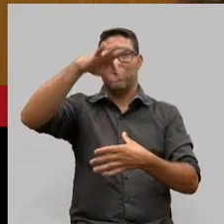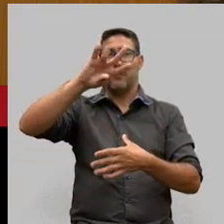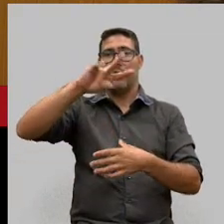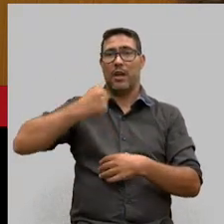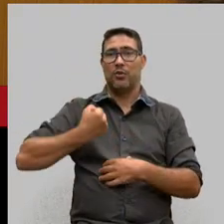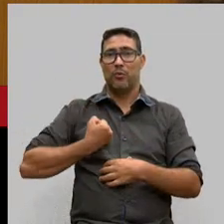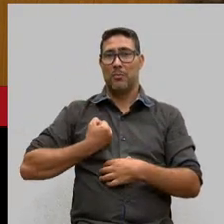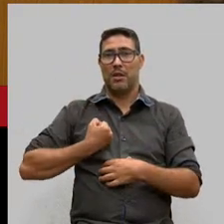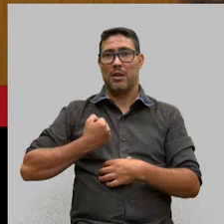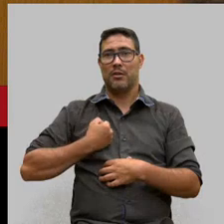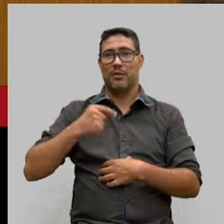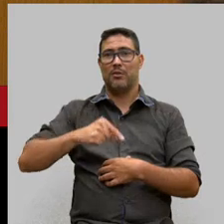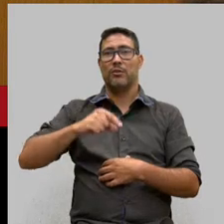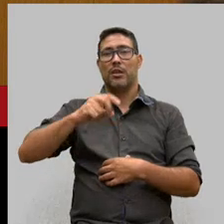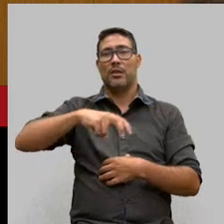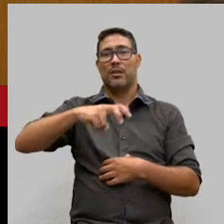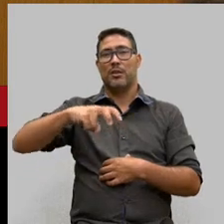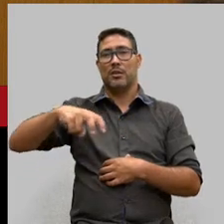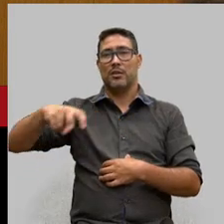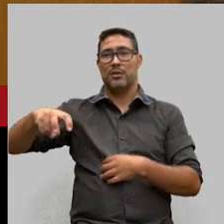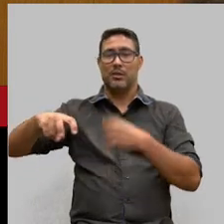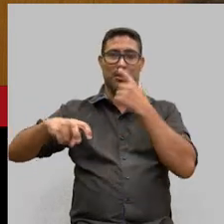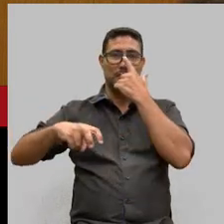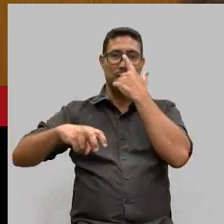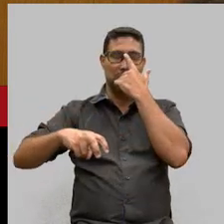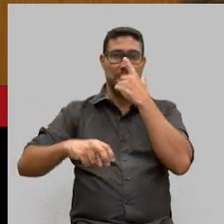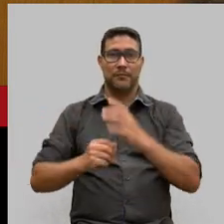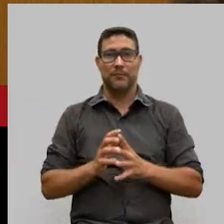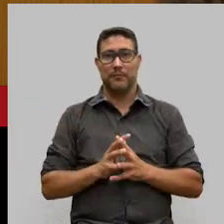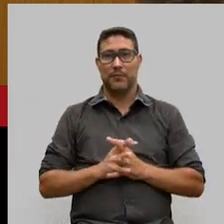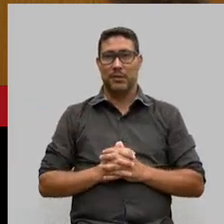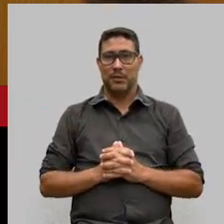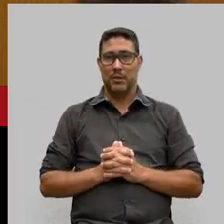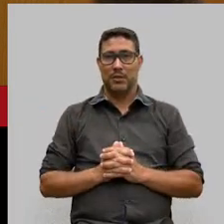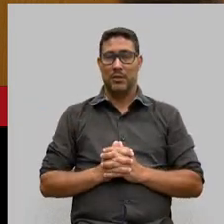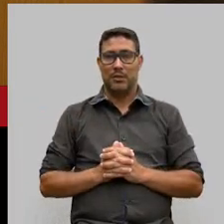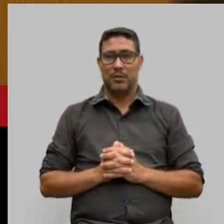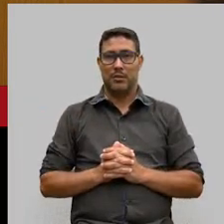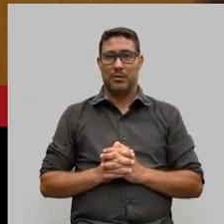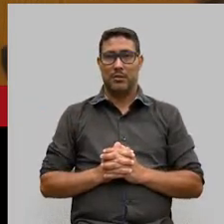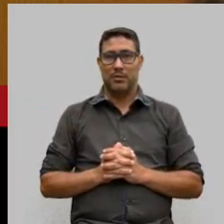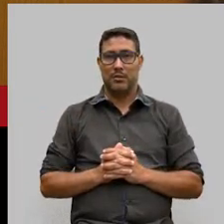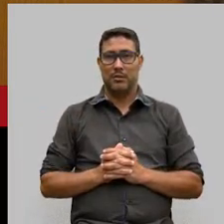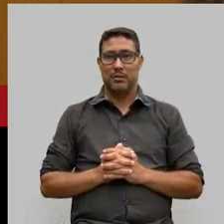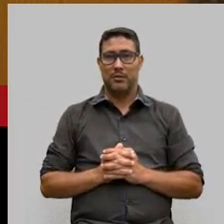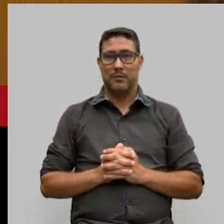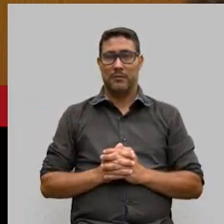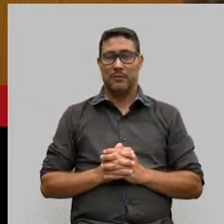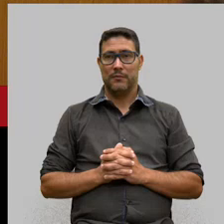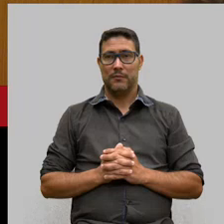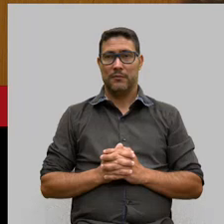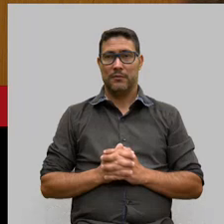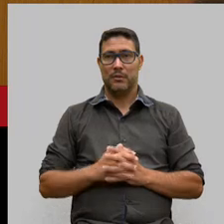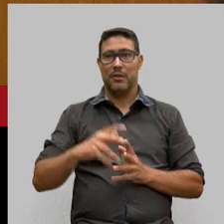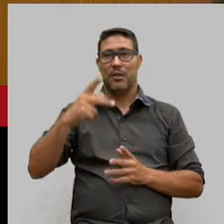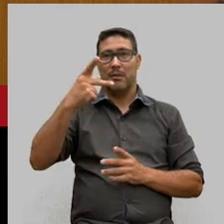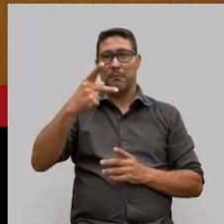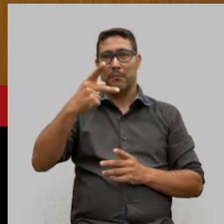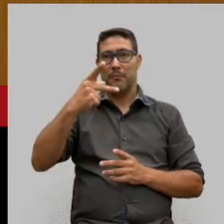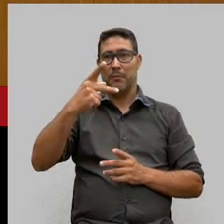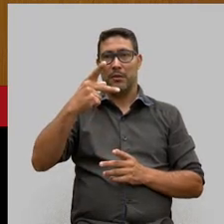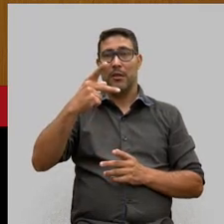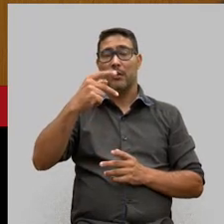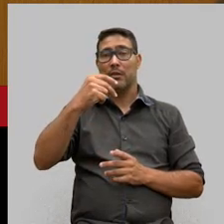cadeiras é isso né Rafel numeração das cadeiras ó vamos ver B3 tem